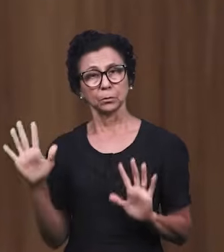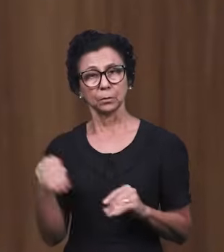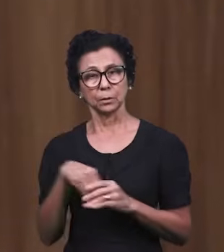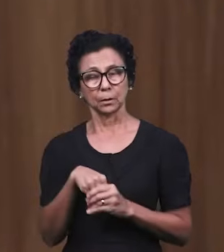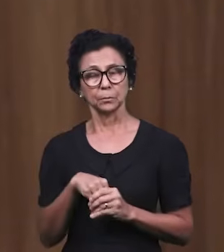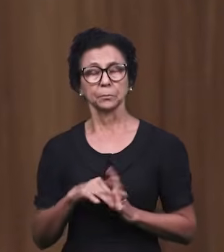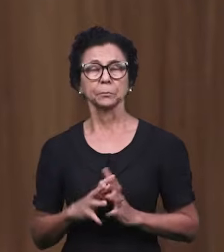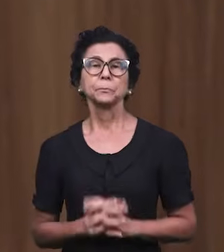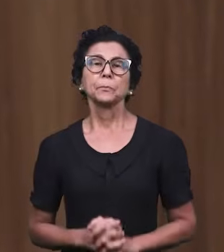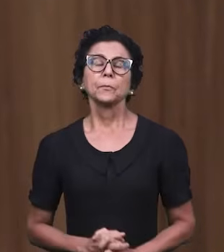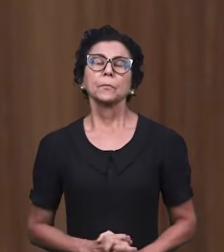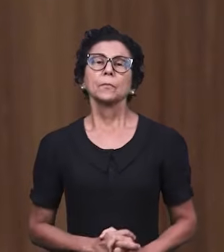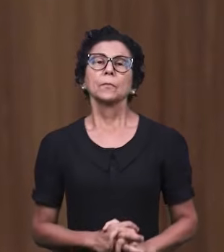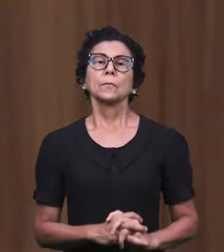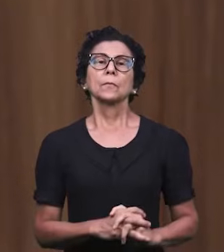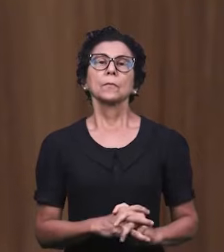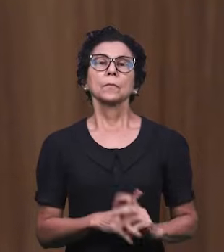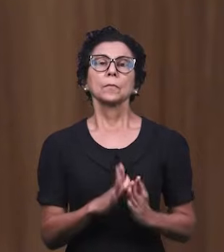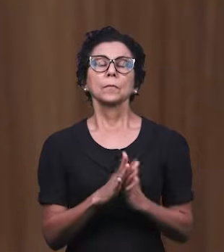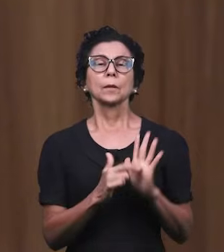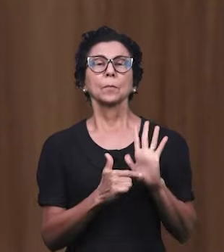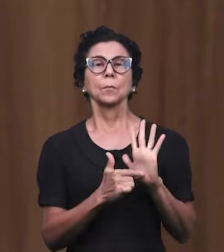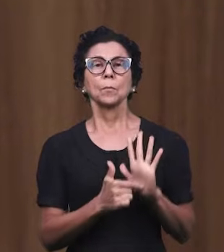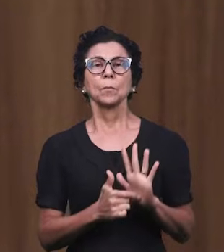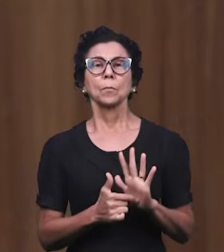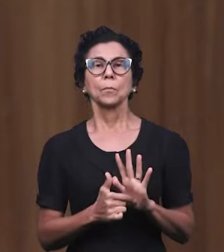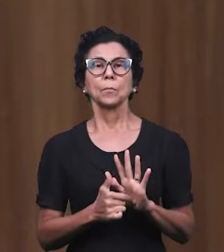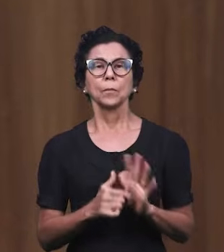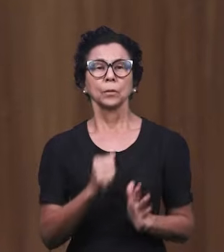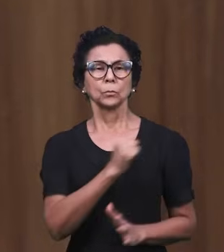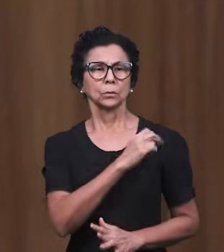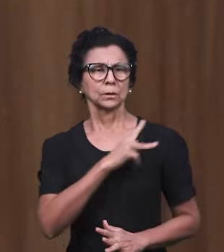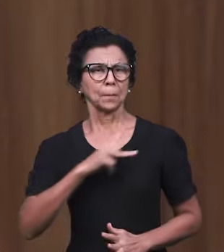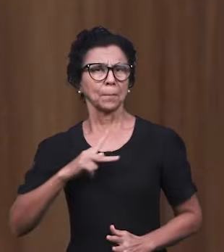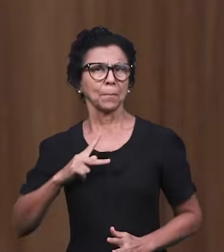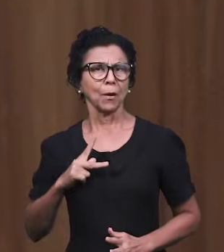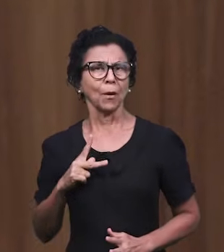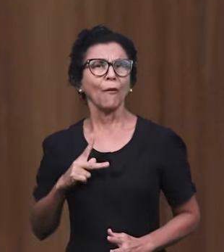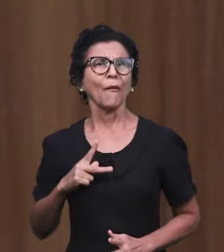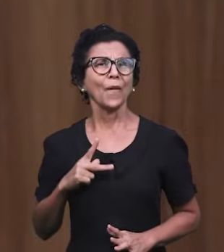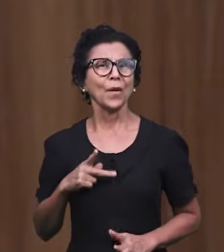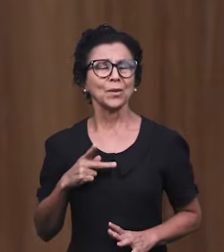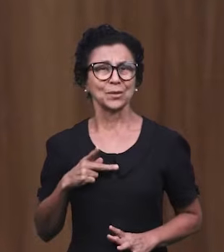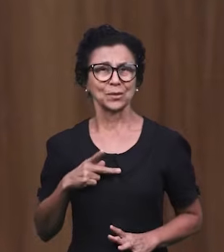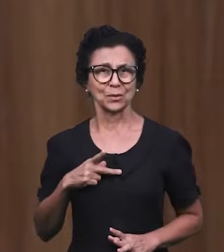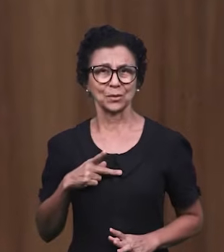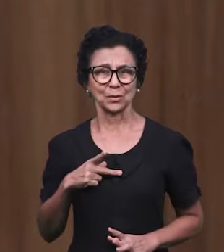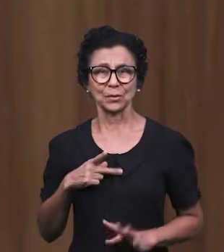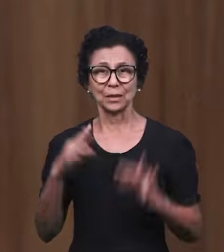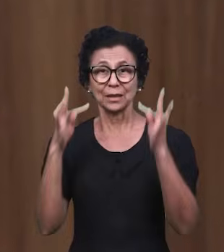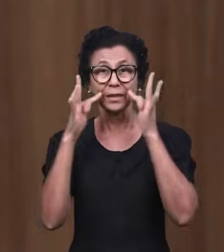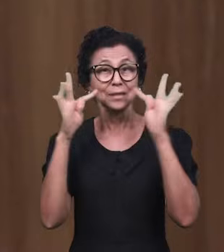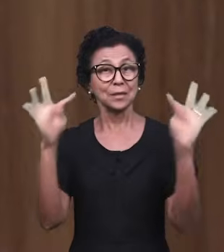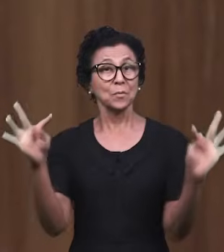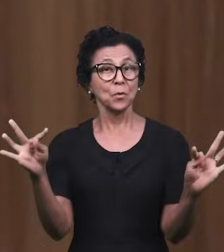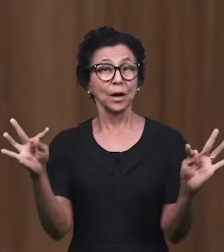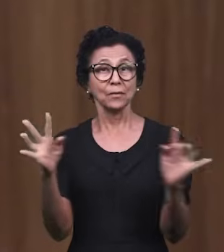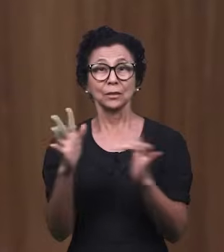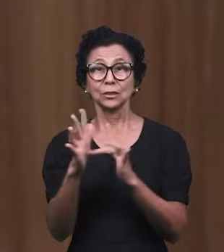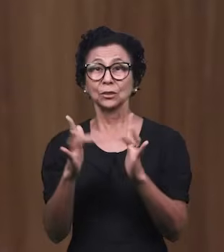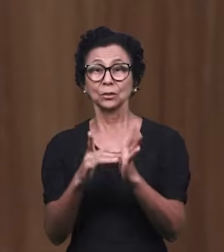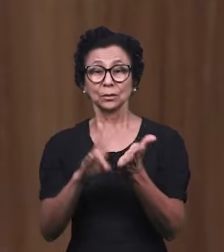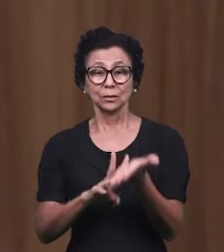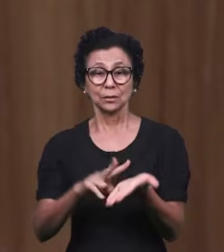da palavra diz assim, que os apóstolos davam com grande poder testemunho da ressurreição do Senhor